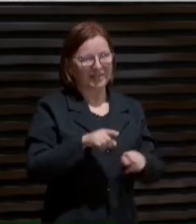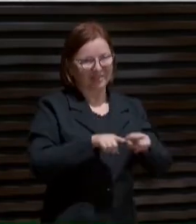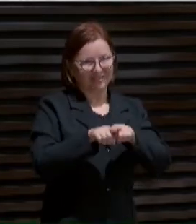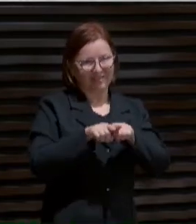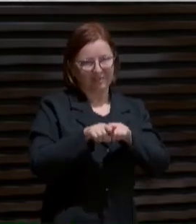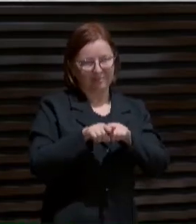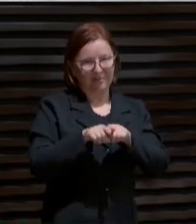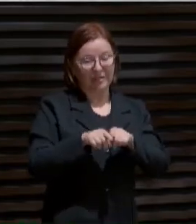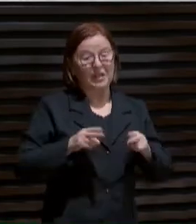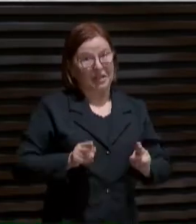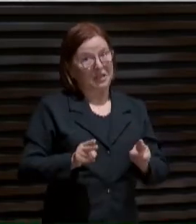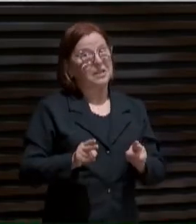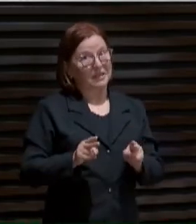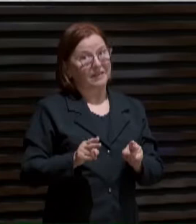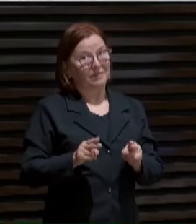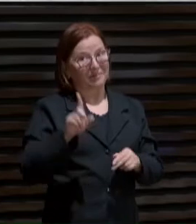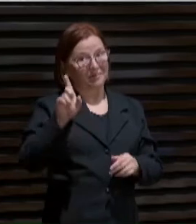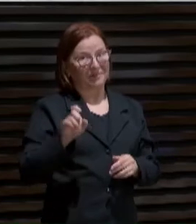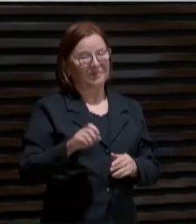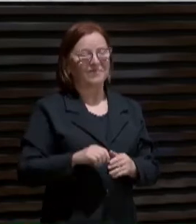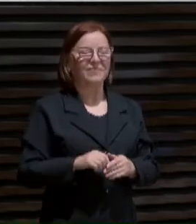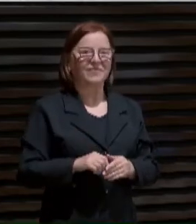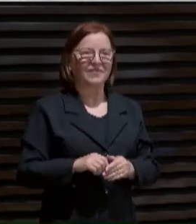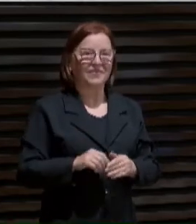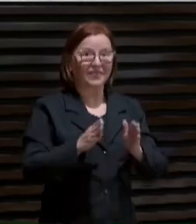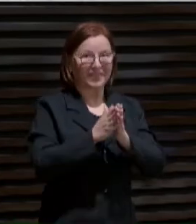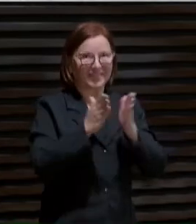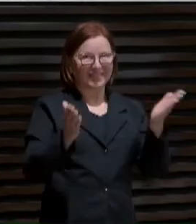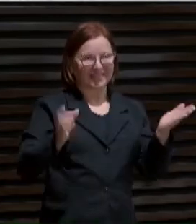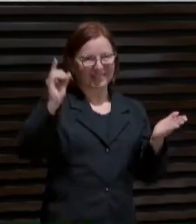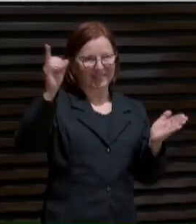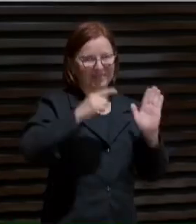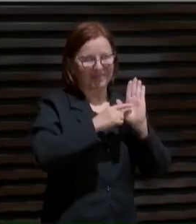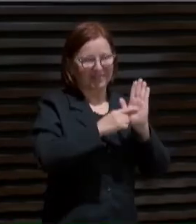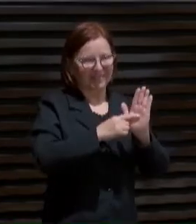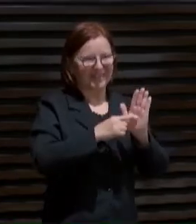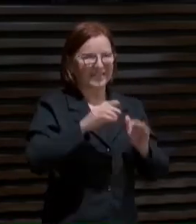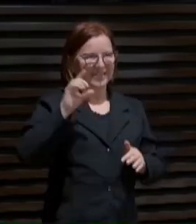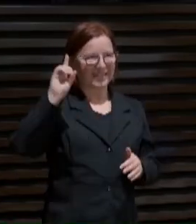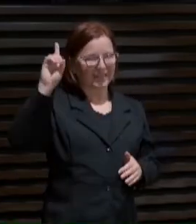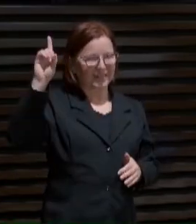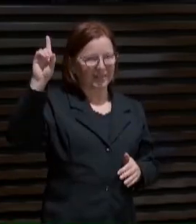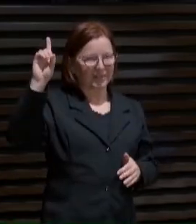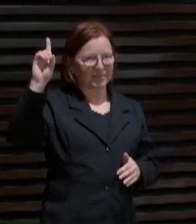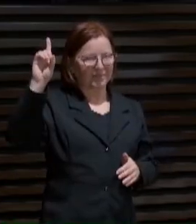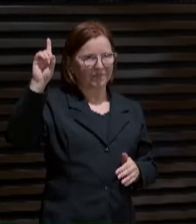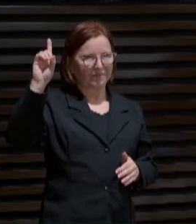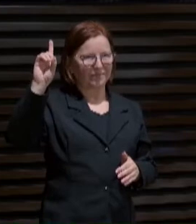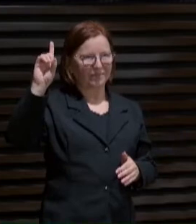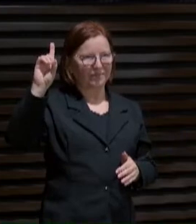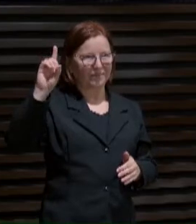sempre foi e nós vamos ver nas escrituras que Deus ele do início